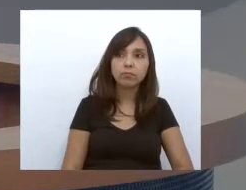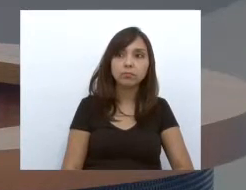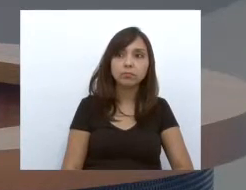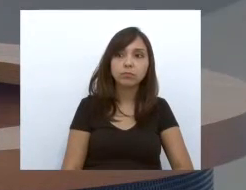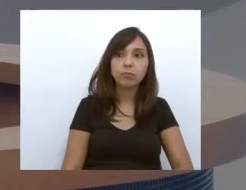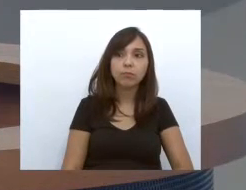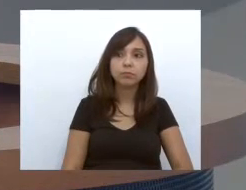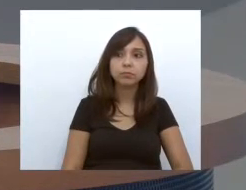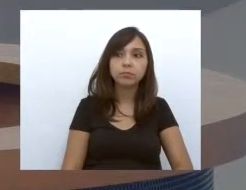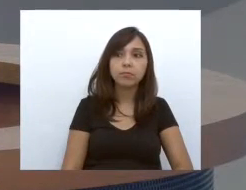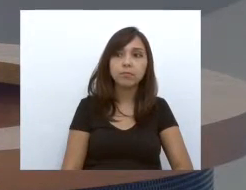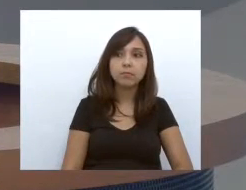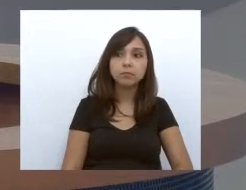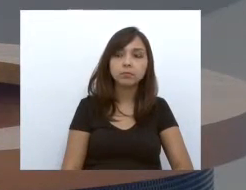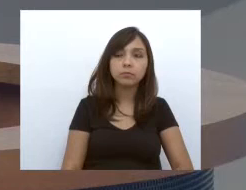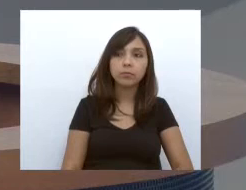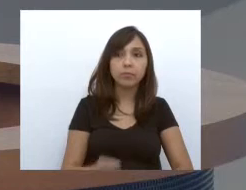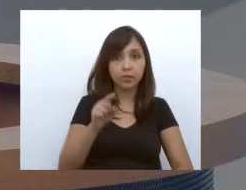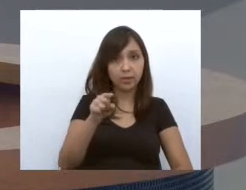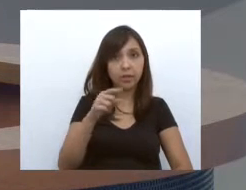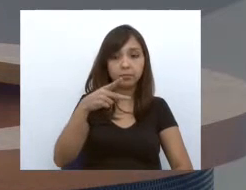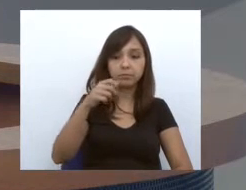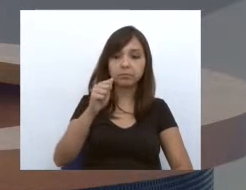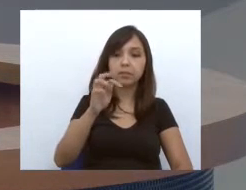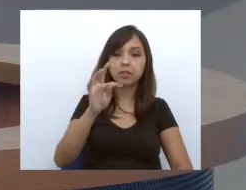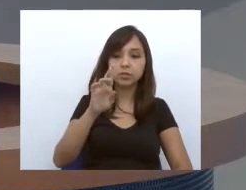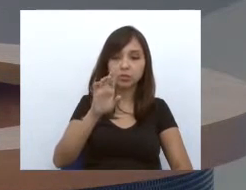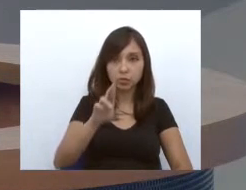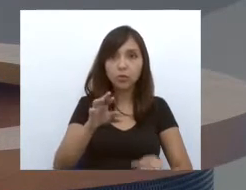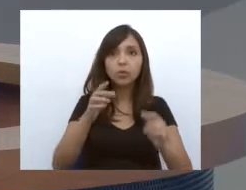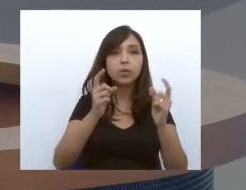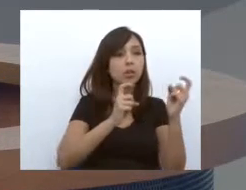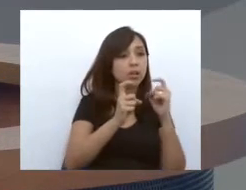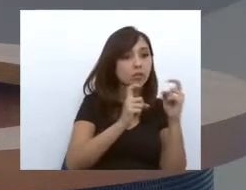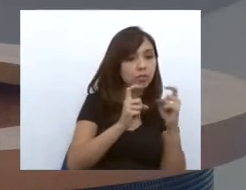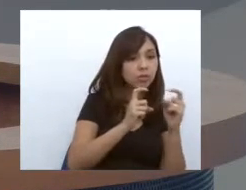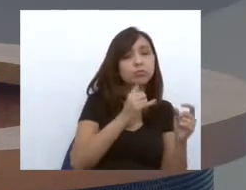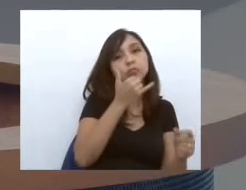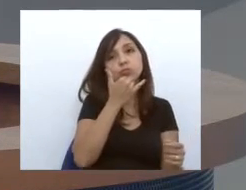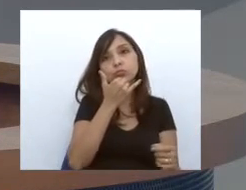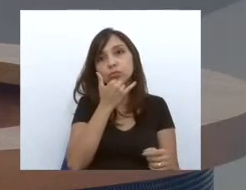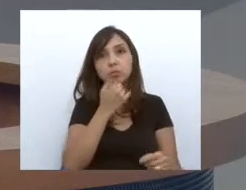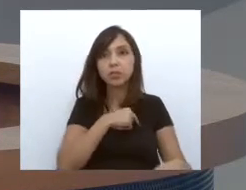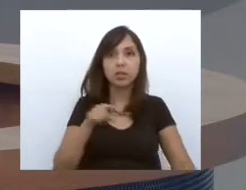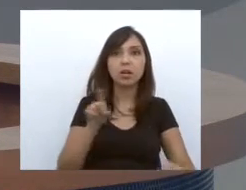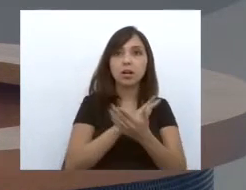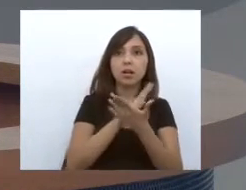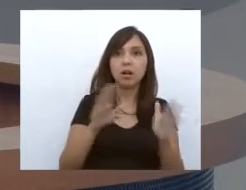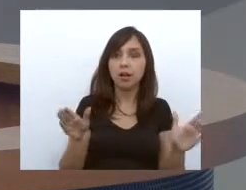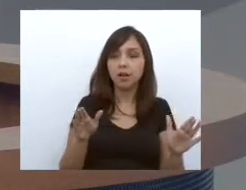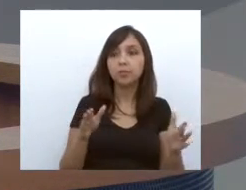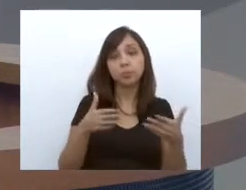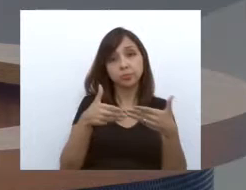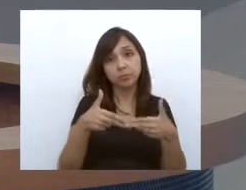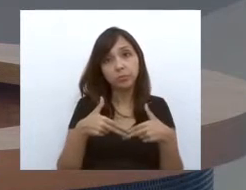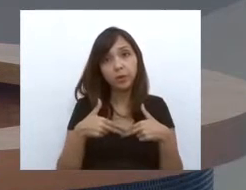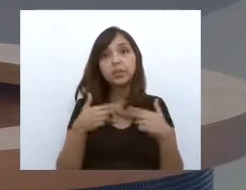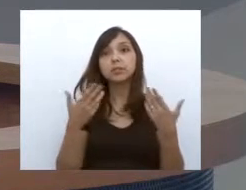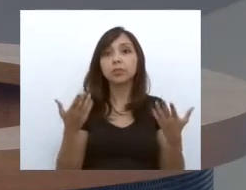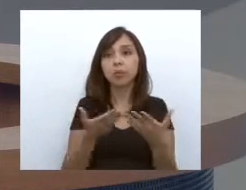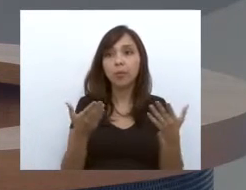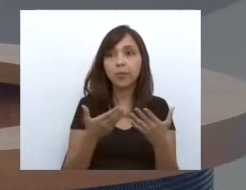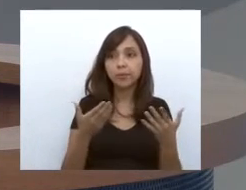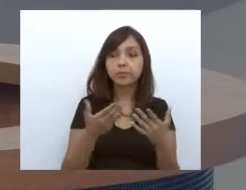logo a fala do padre pastor, Vossa Excelência reuniu e falou que não iria mais abrir. Porém, houve